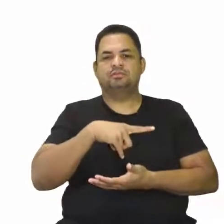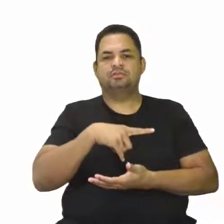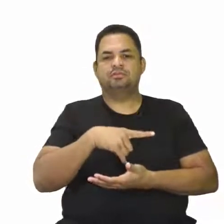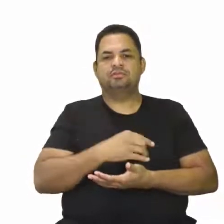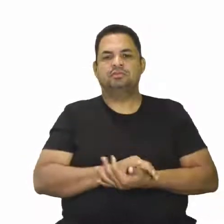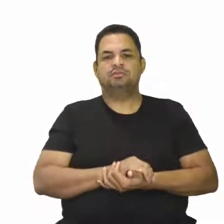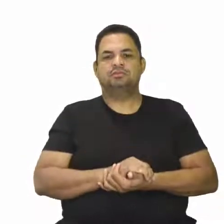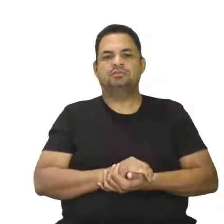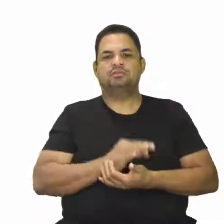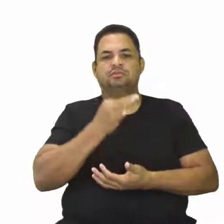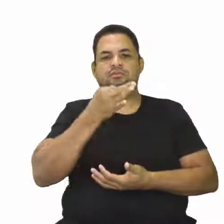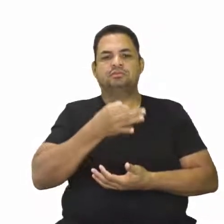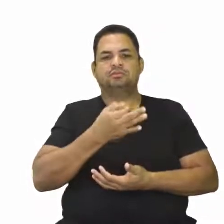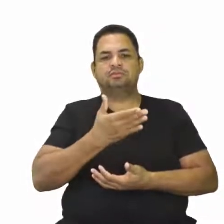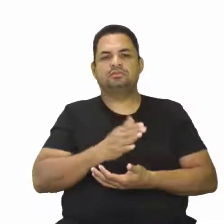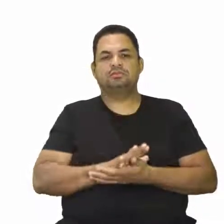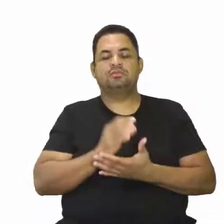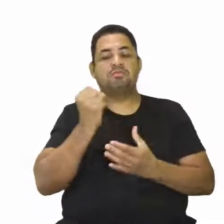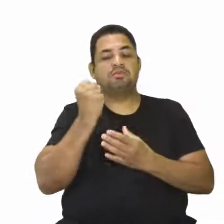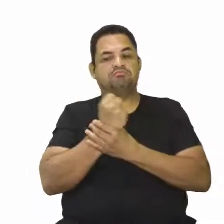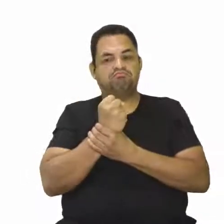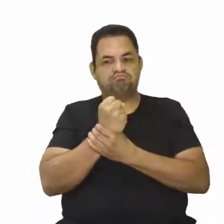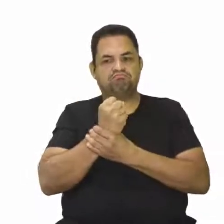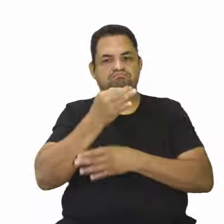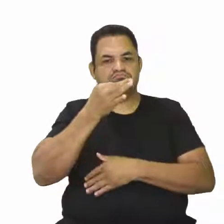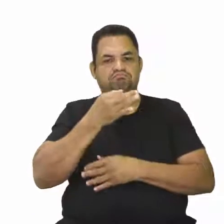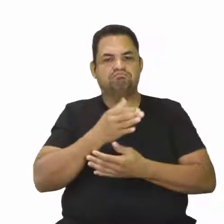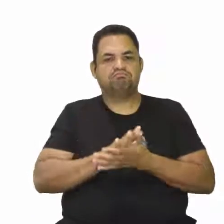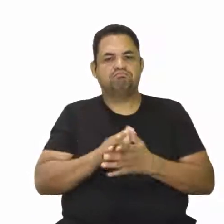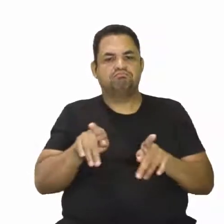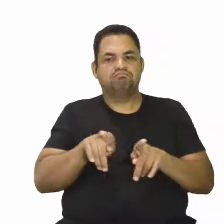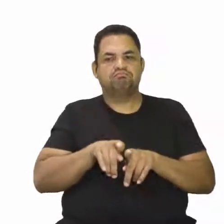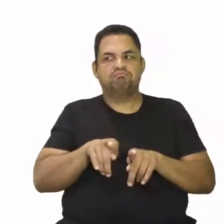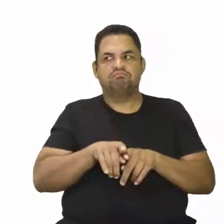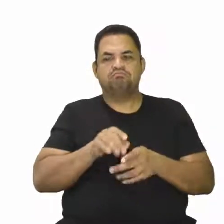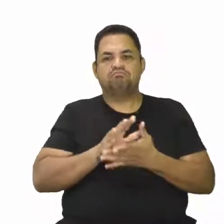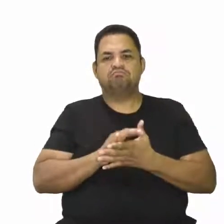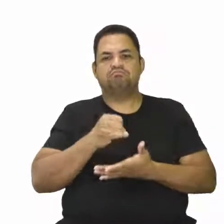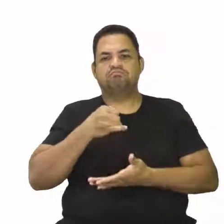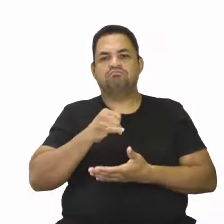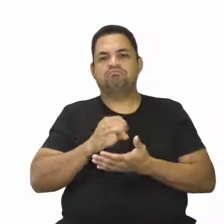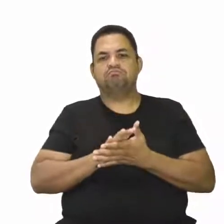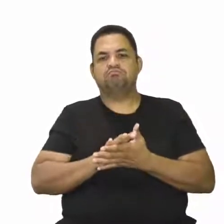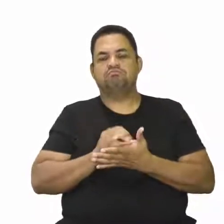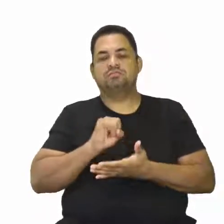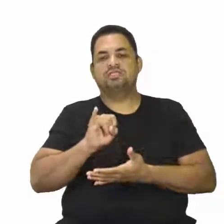aqui certamente, seguramente, também,